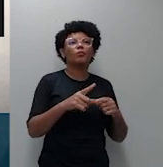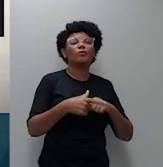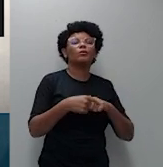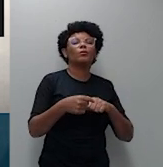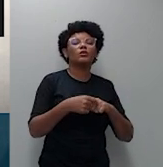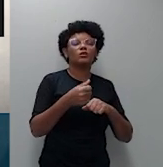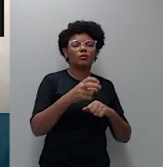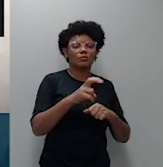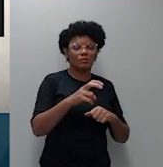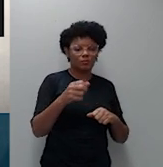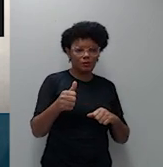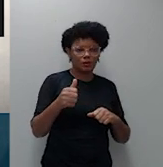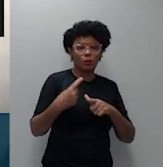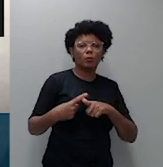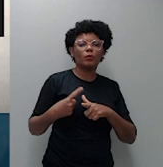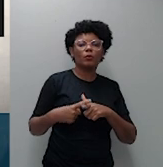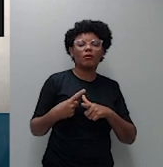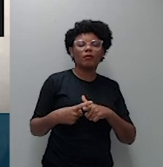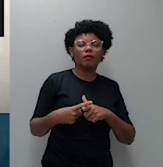porque a